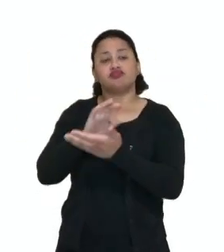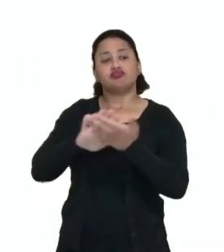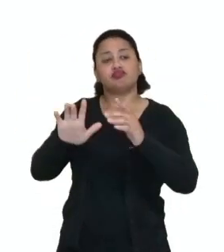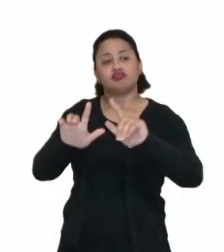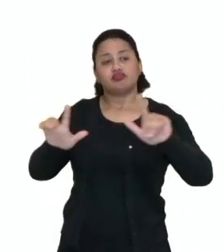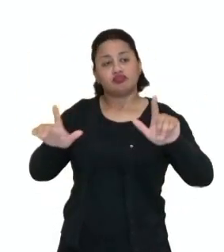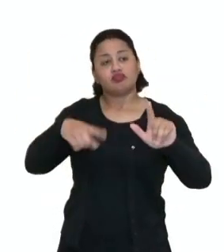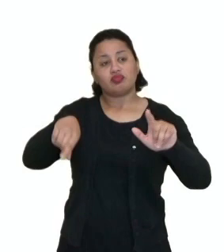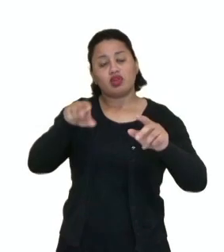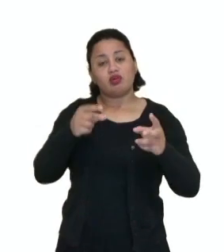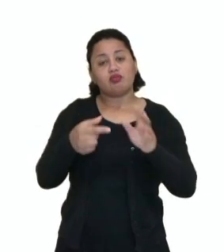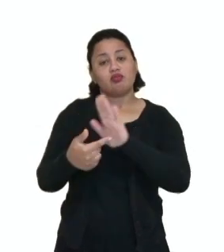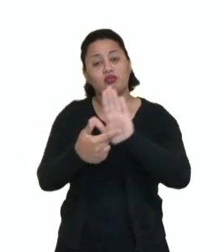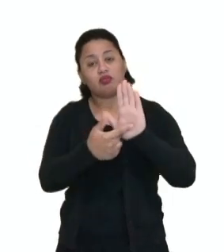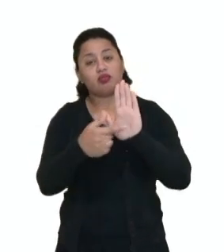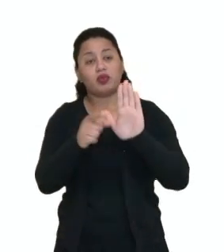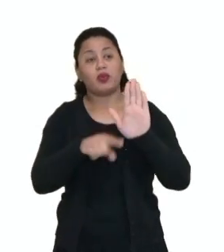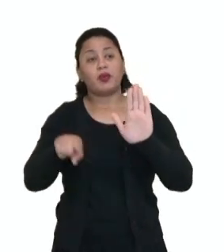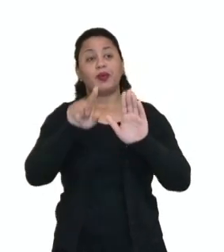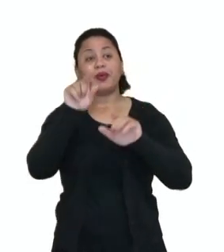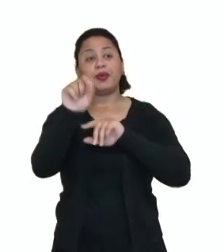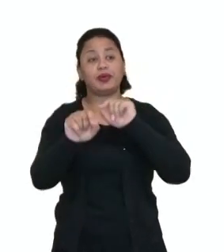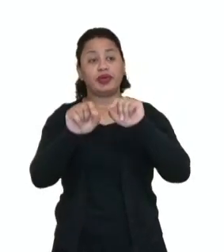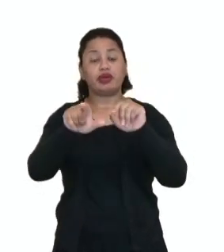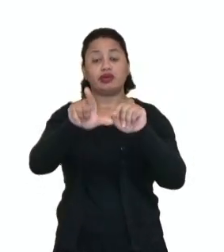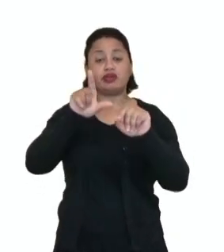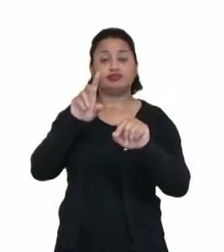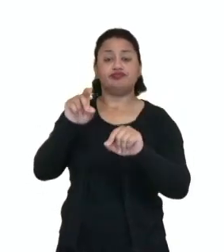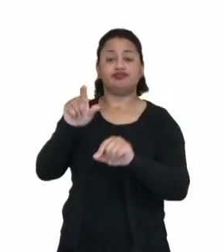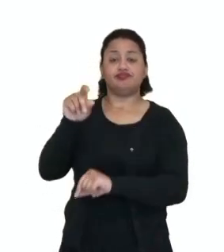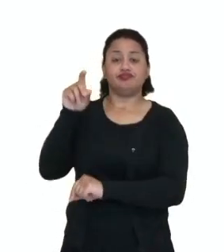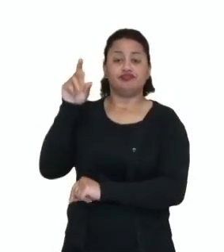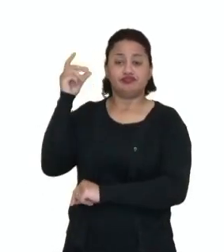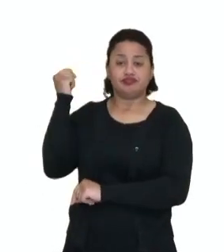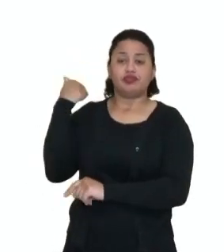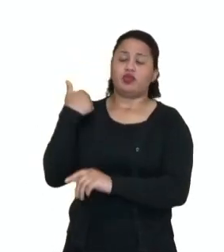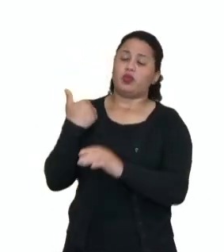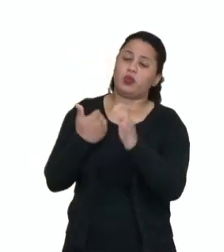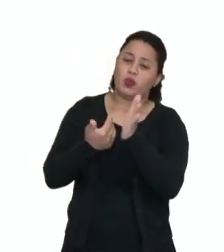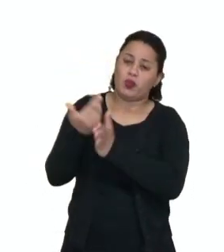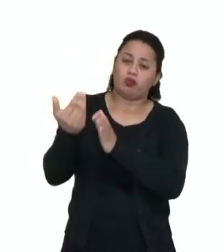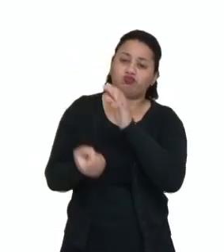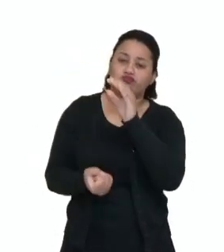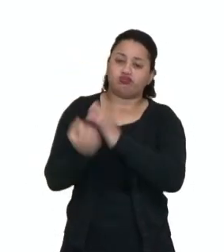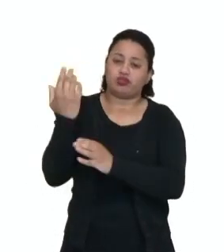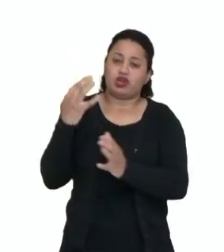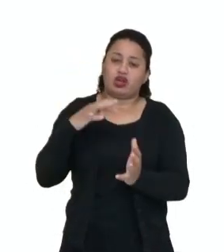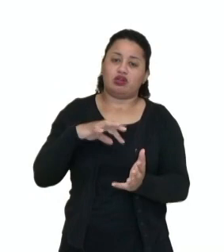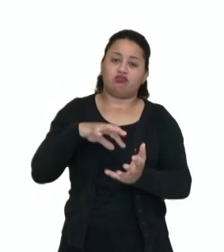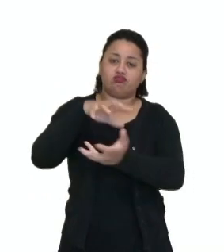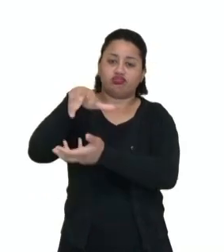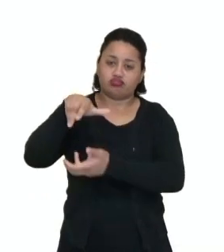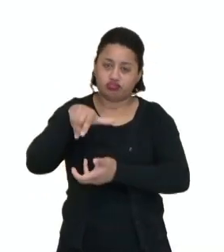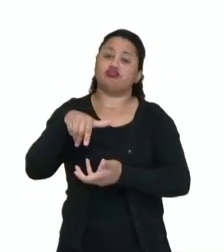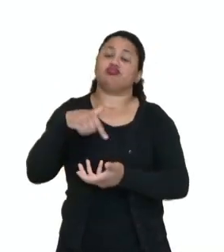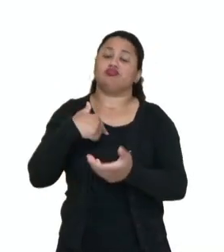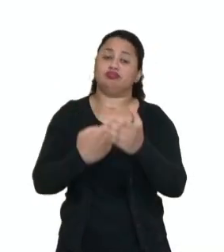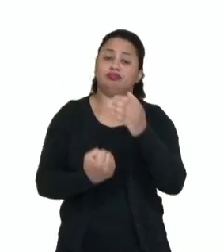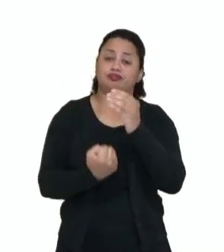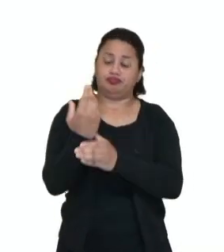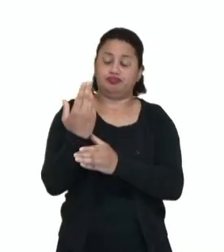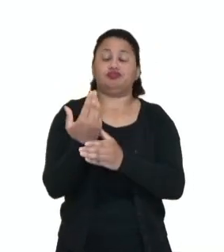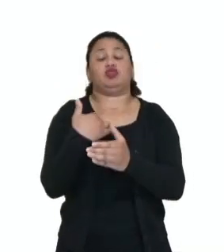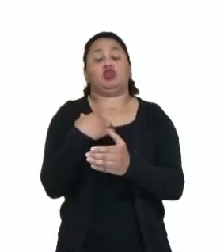para mostrar para nós o quê? Que antigamente, no início, né? Quando o planeta Terra começou a surgir, todas